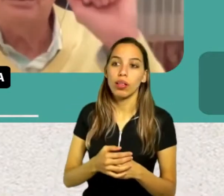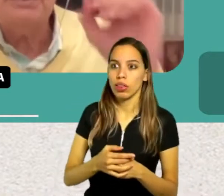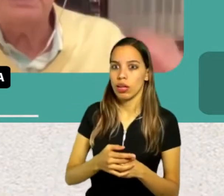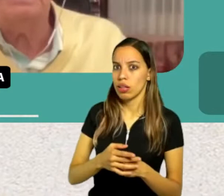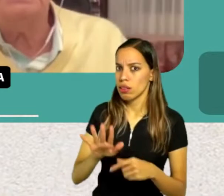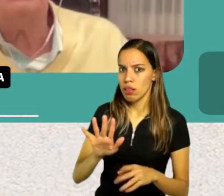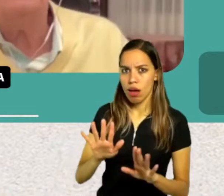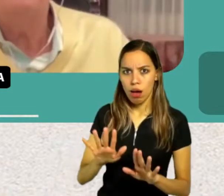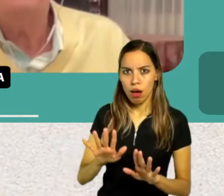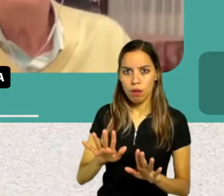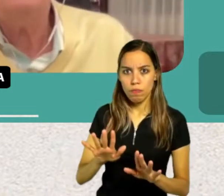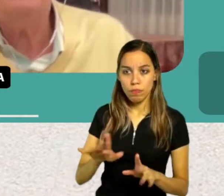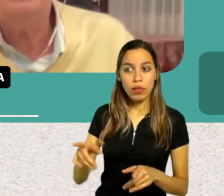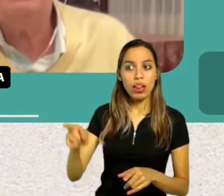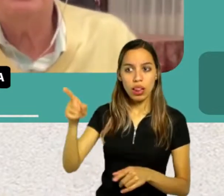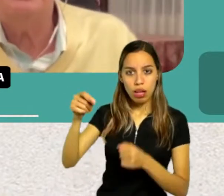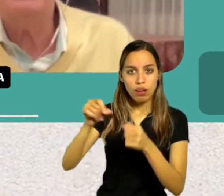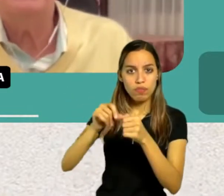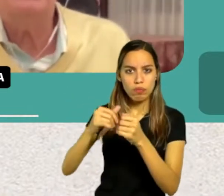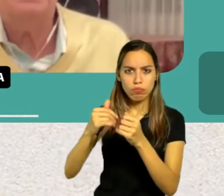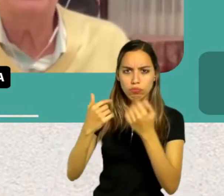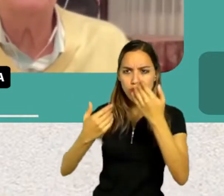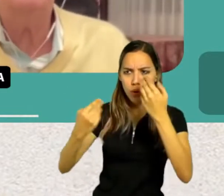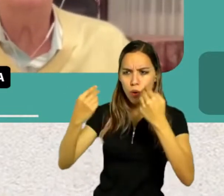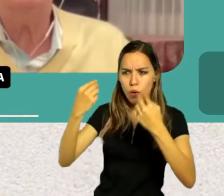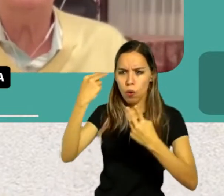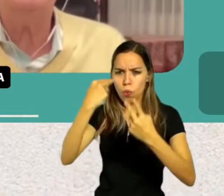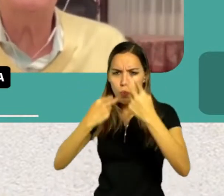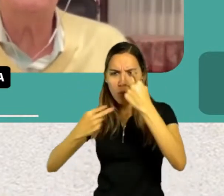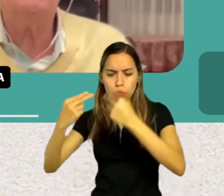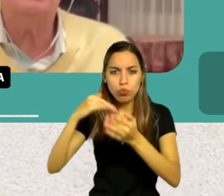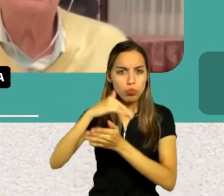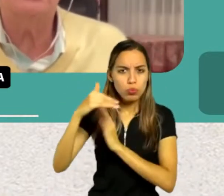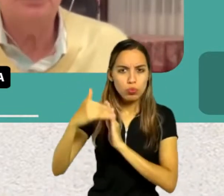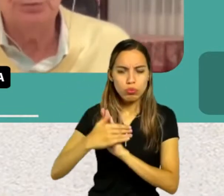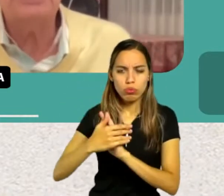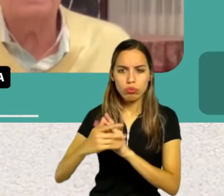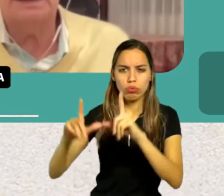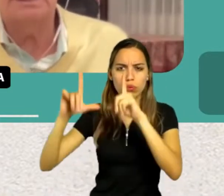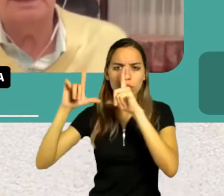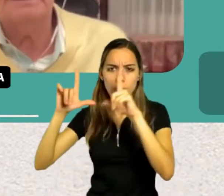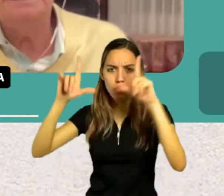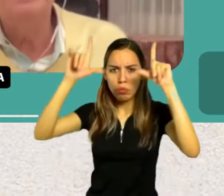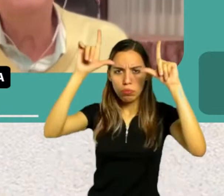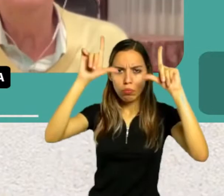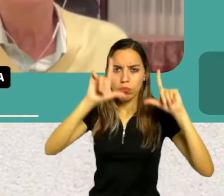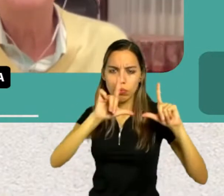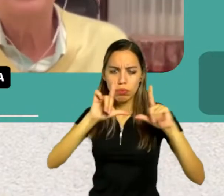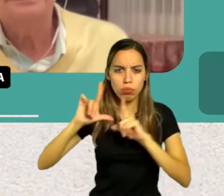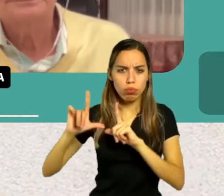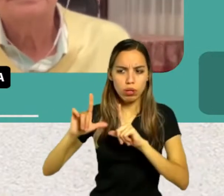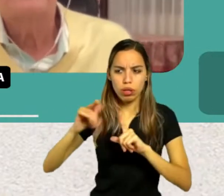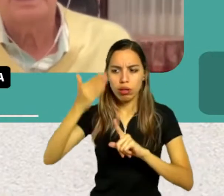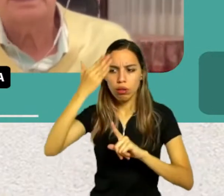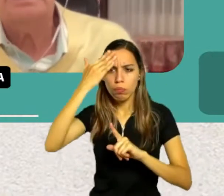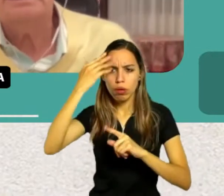é pulsante. Como é que o médico pode garantir que isso não é um tumor cerebral? Ou qualquer